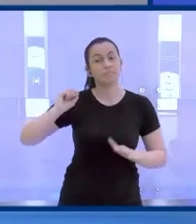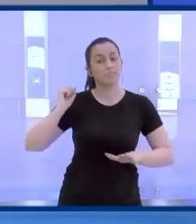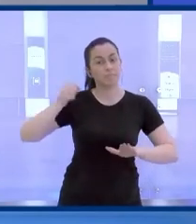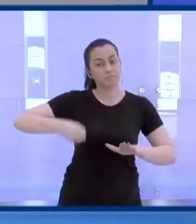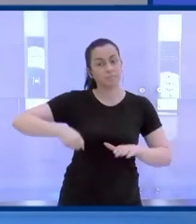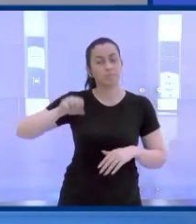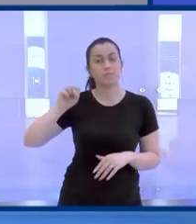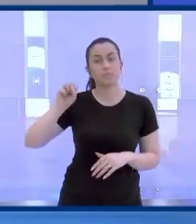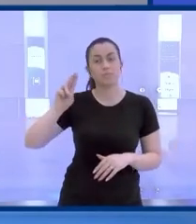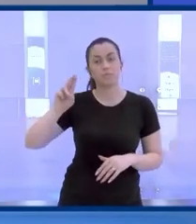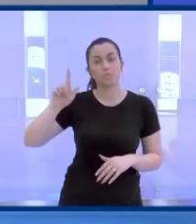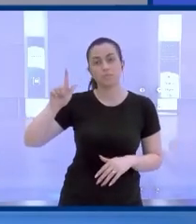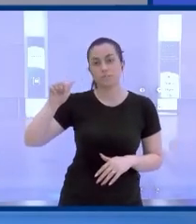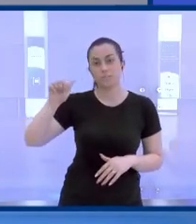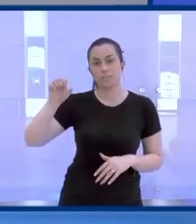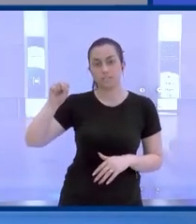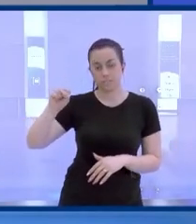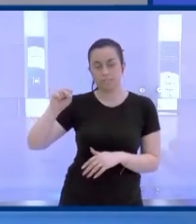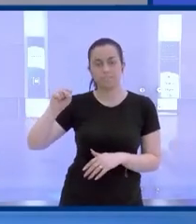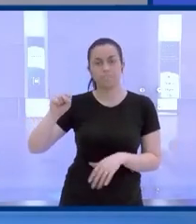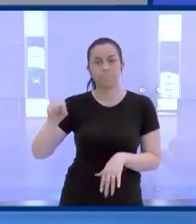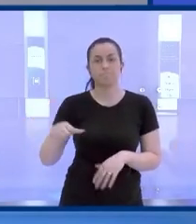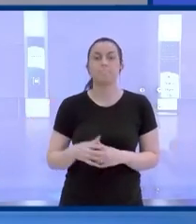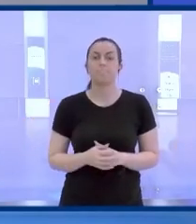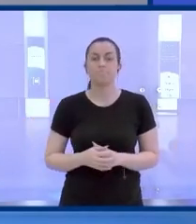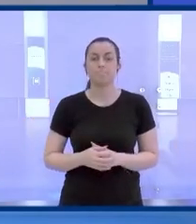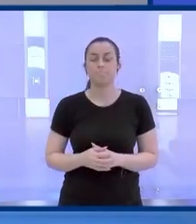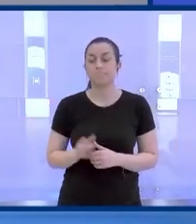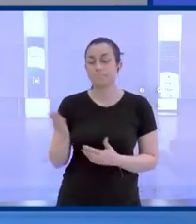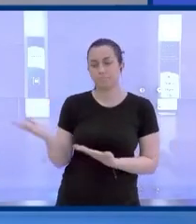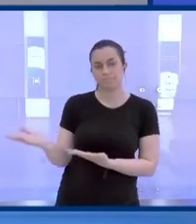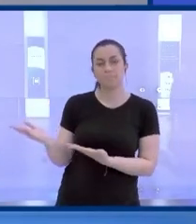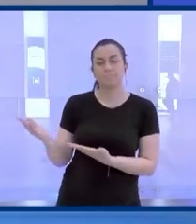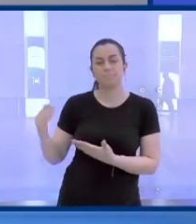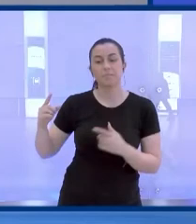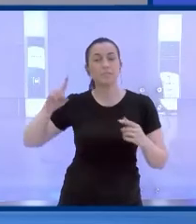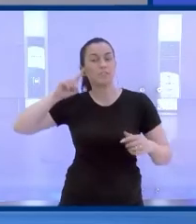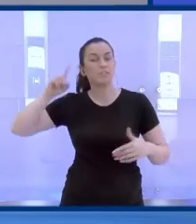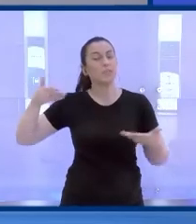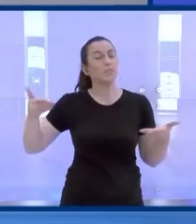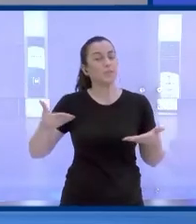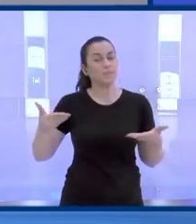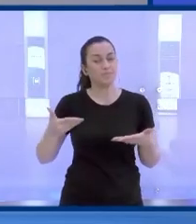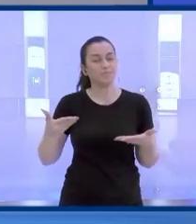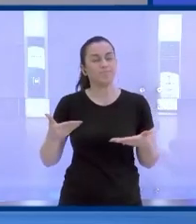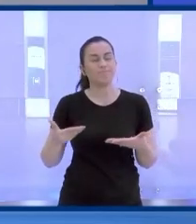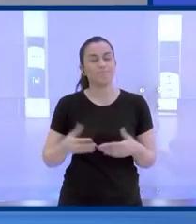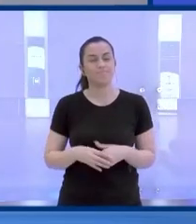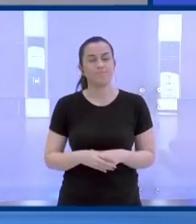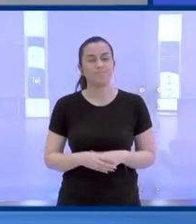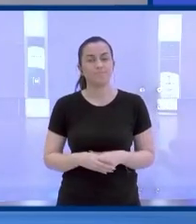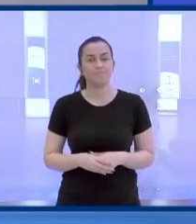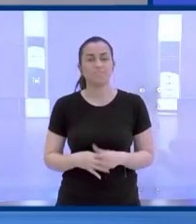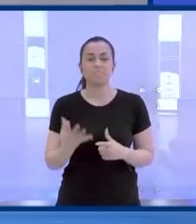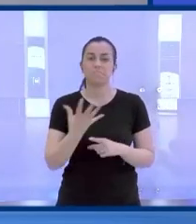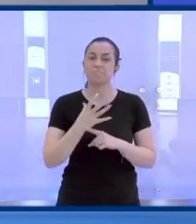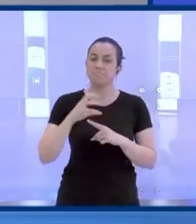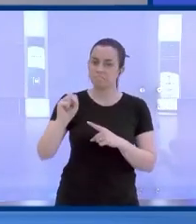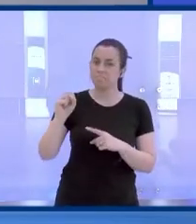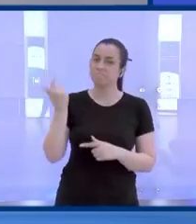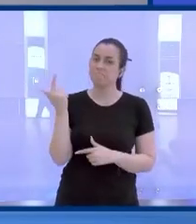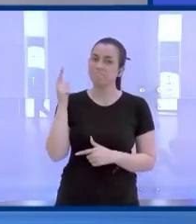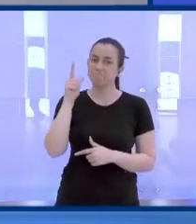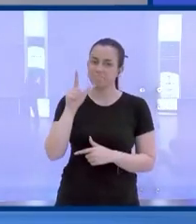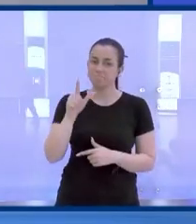das ações do controle acionário da Sulgás no dia de hoje, tem um grande vencedor: